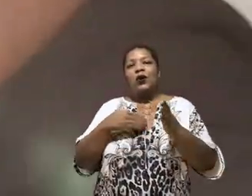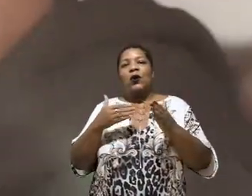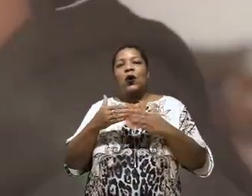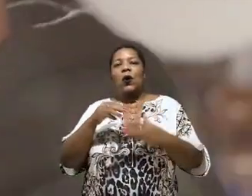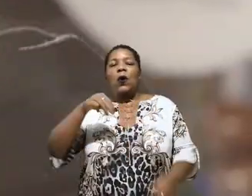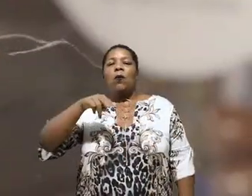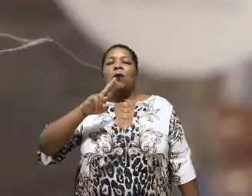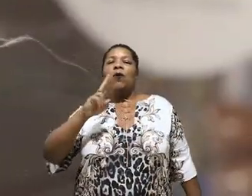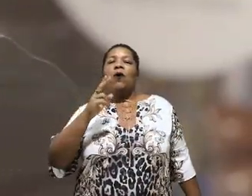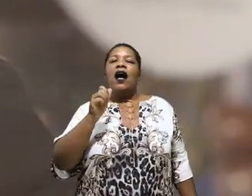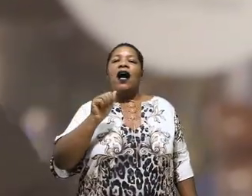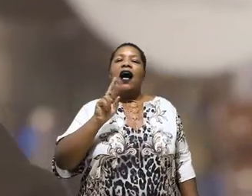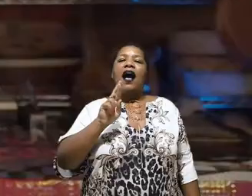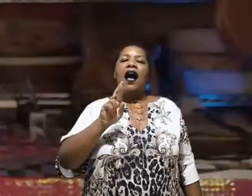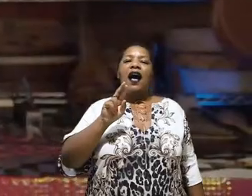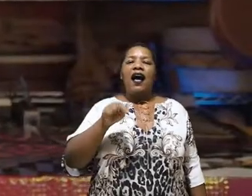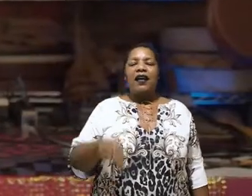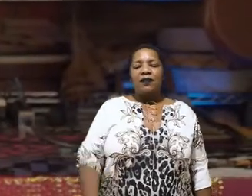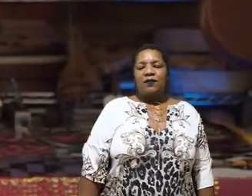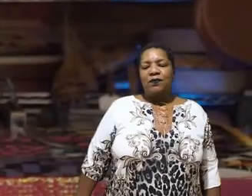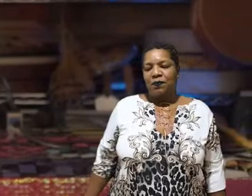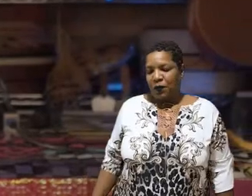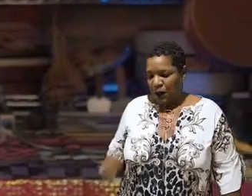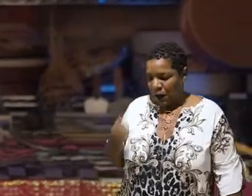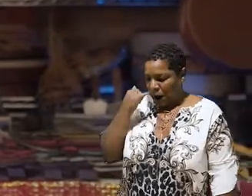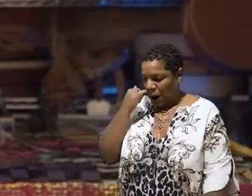num High Tech